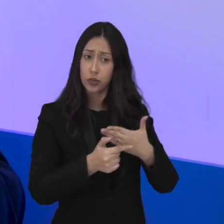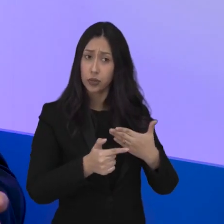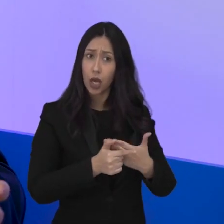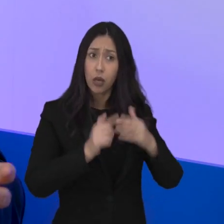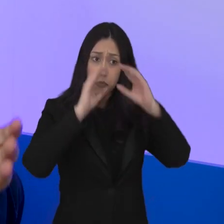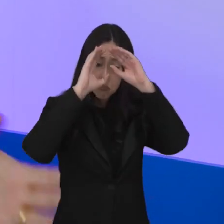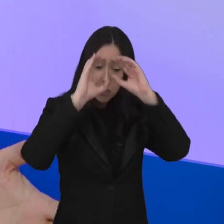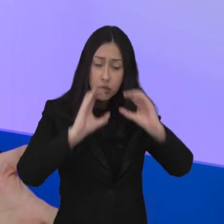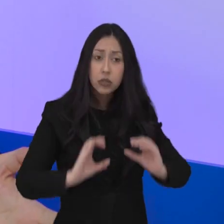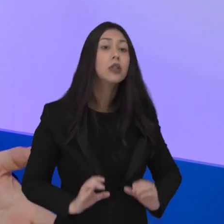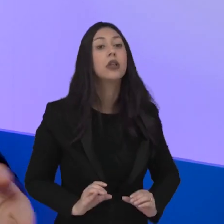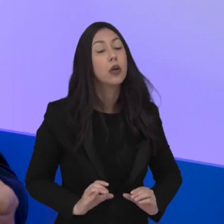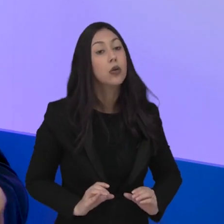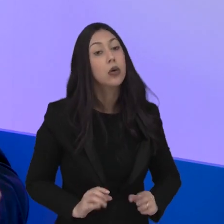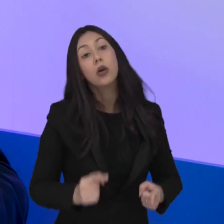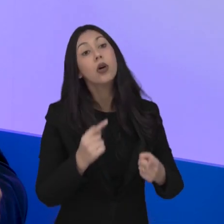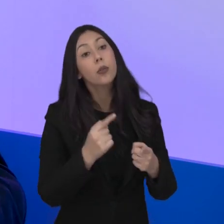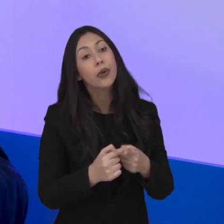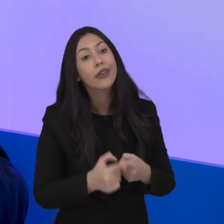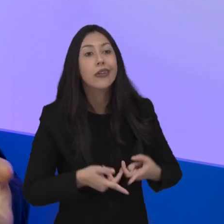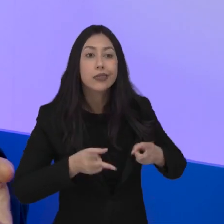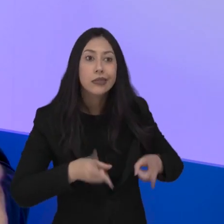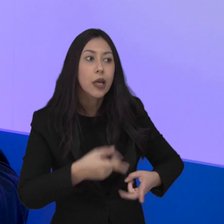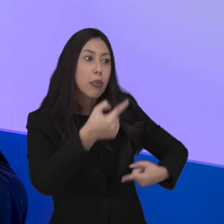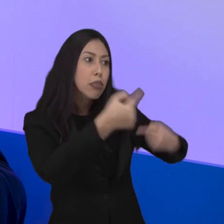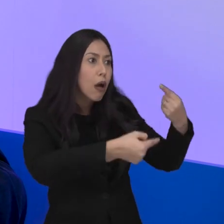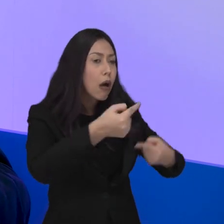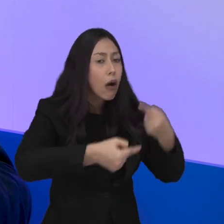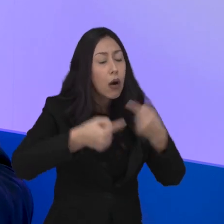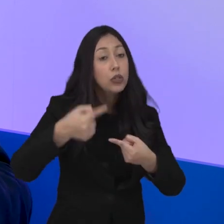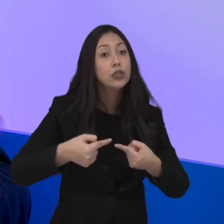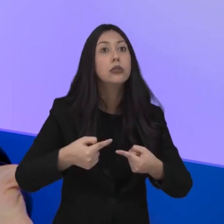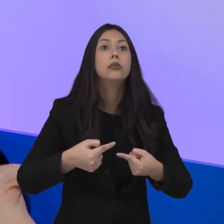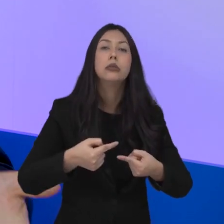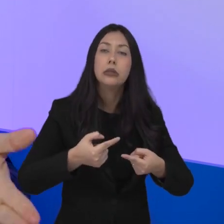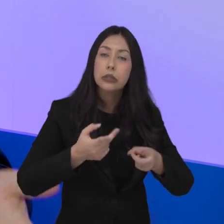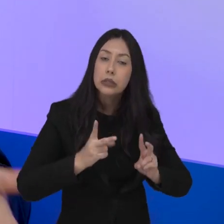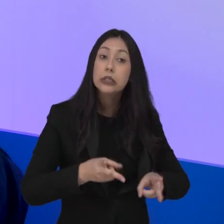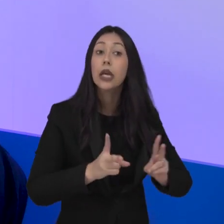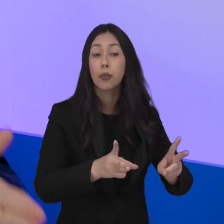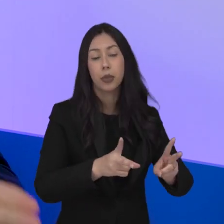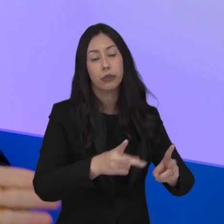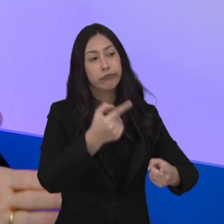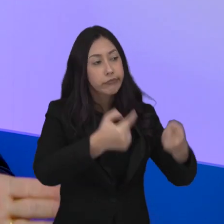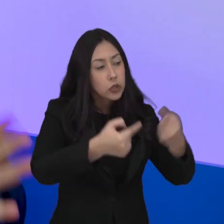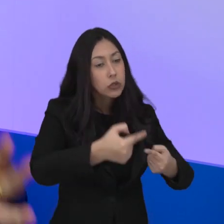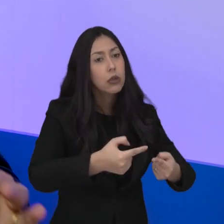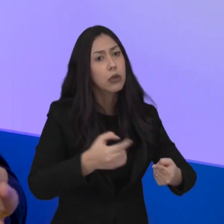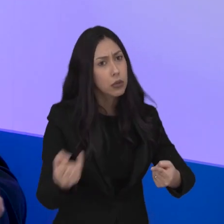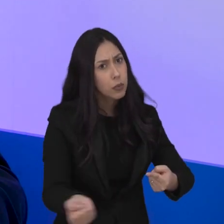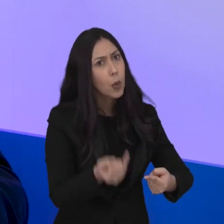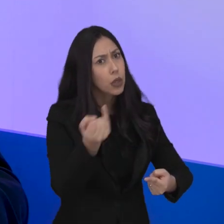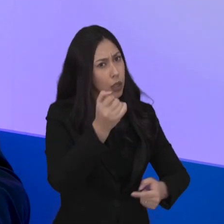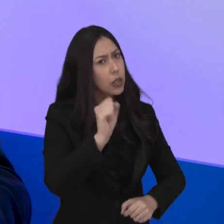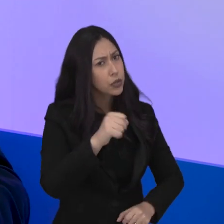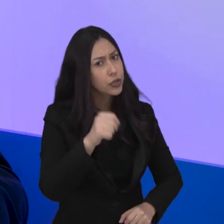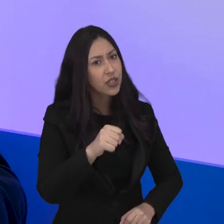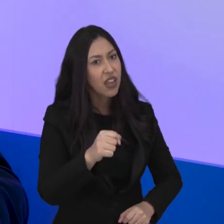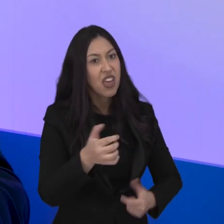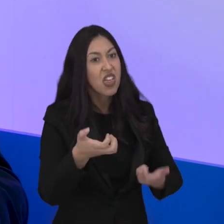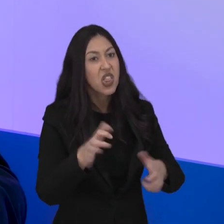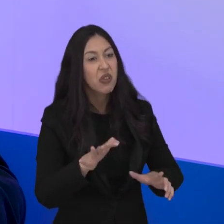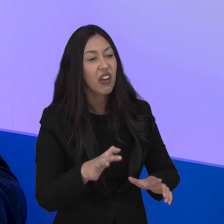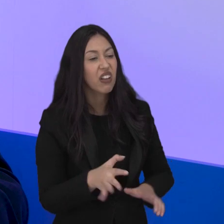cidadão dentro da sociedade. Porque muito se discute, e existe sim uma discussão importante sobre isso, é claro, eu não estou